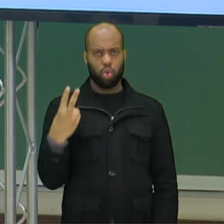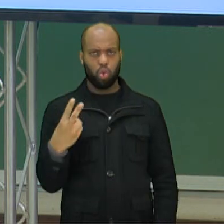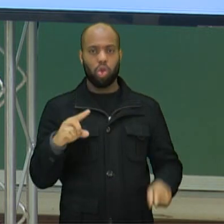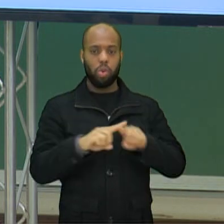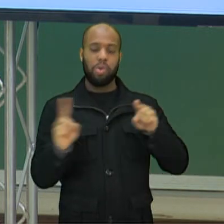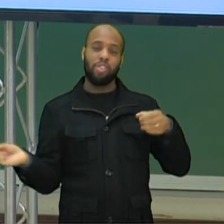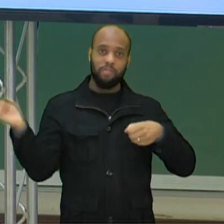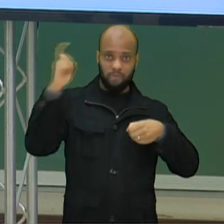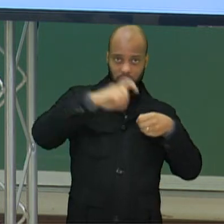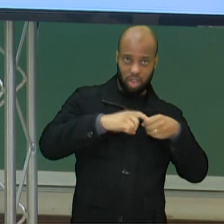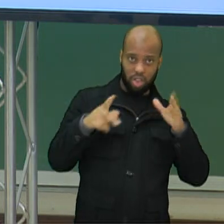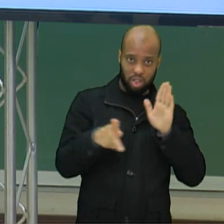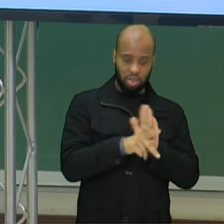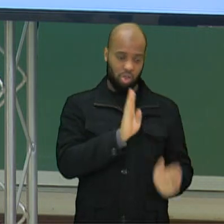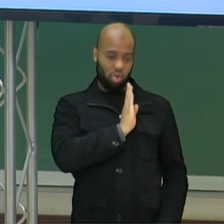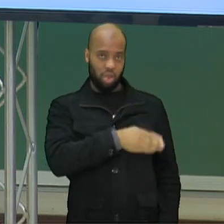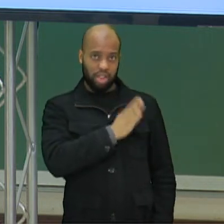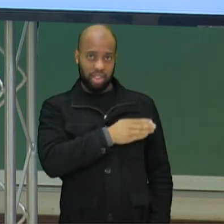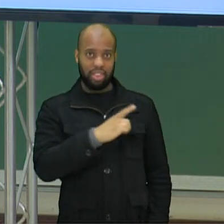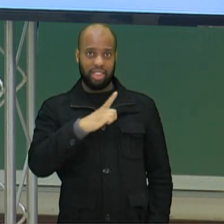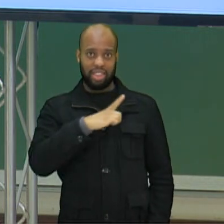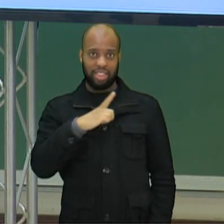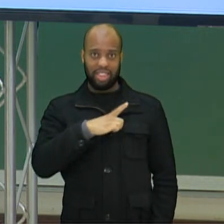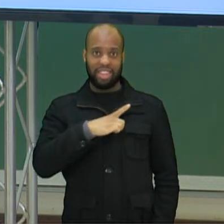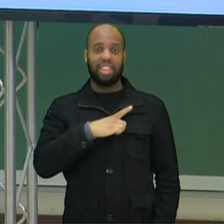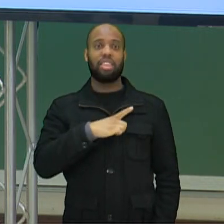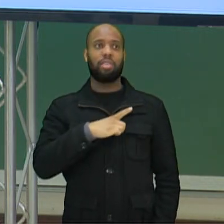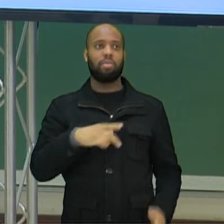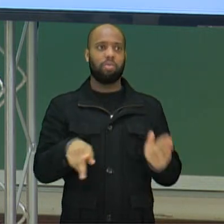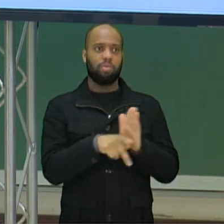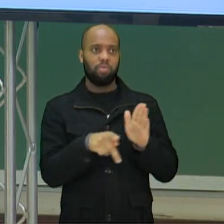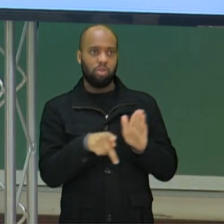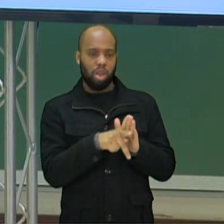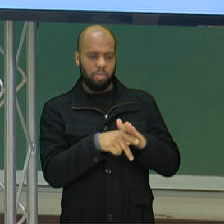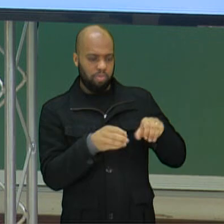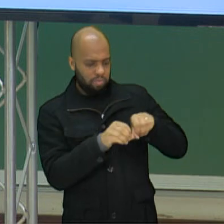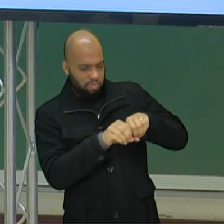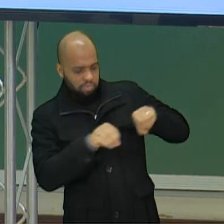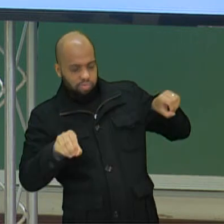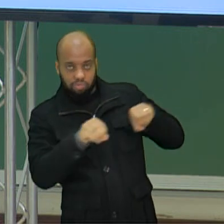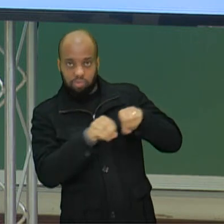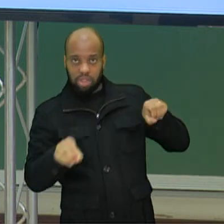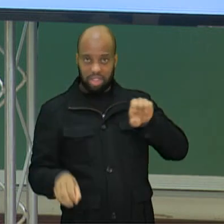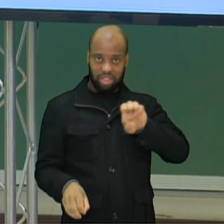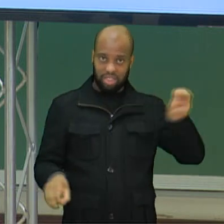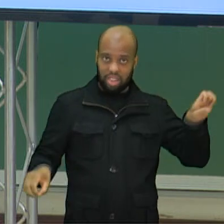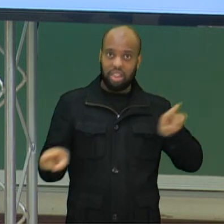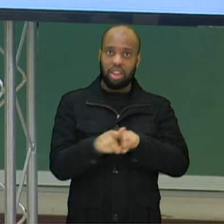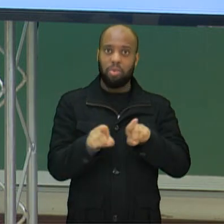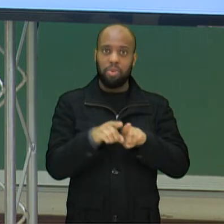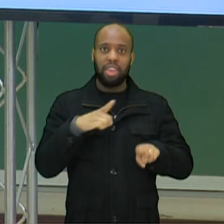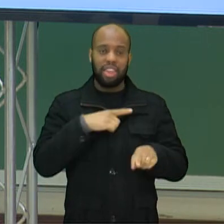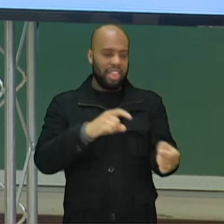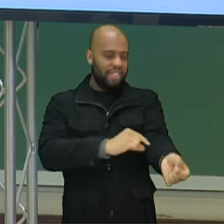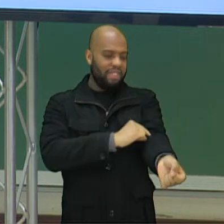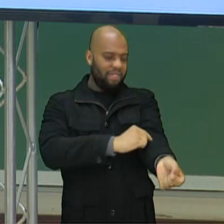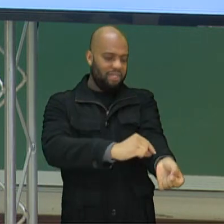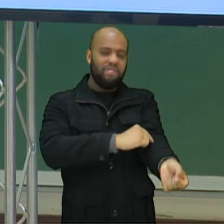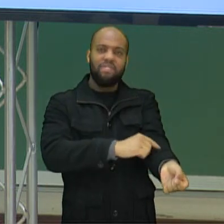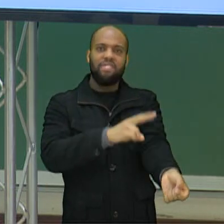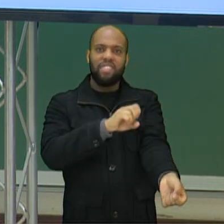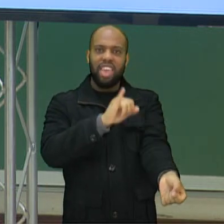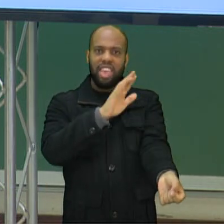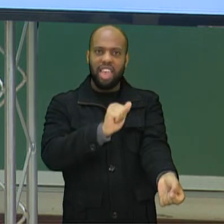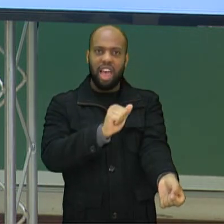átrio esquerdo, passa para o ventrículo esquerdo e daqui, por meio da artéria aorta, ele segue para o corpo todo. E aqui